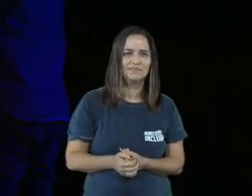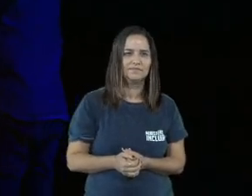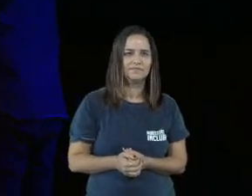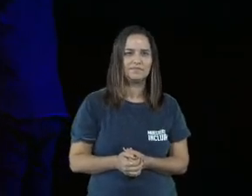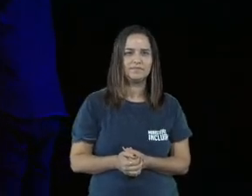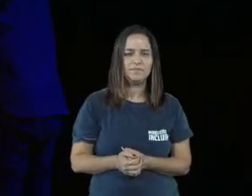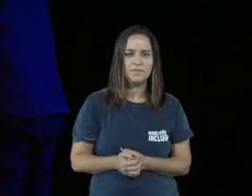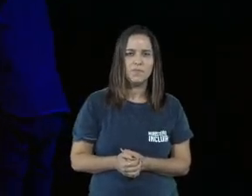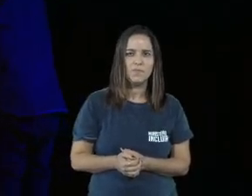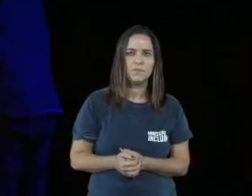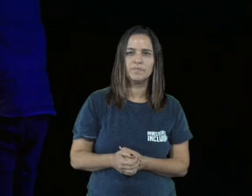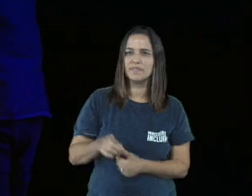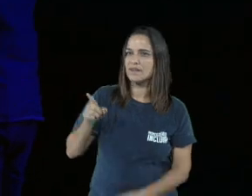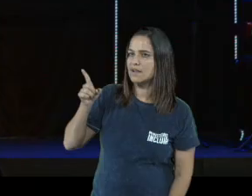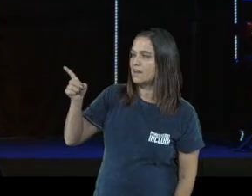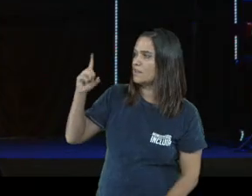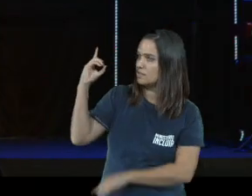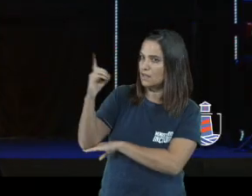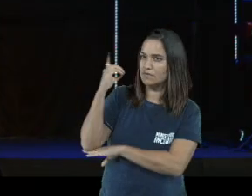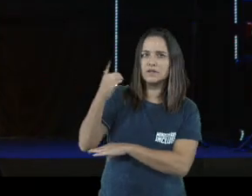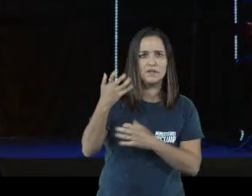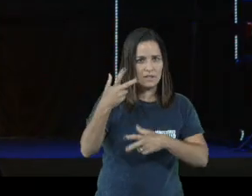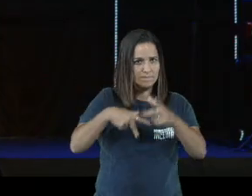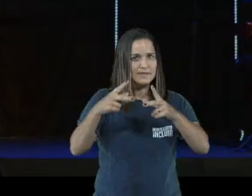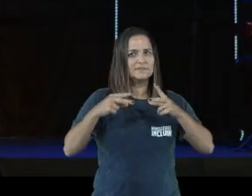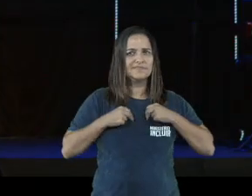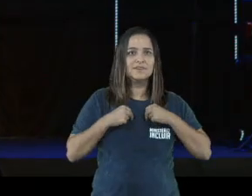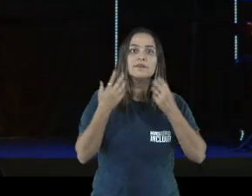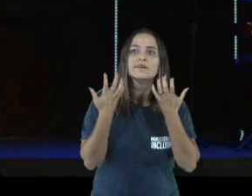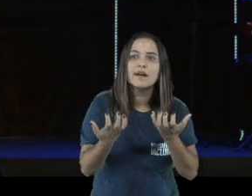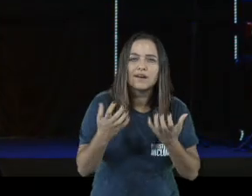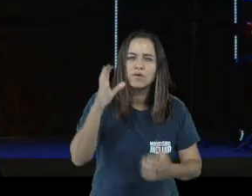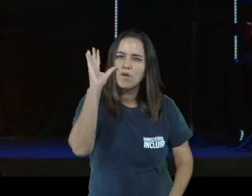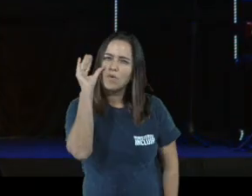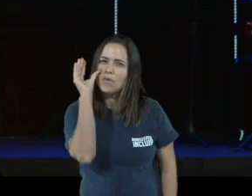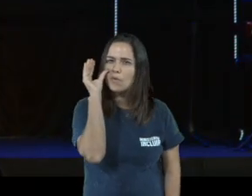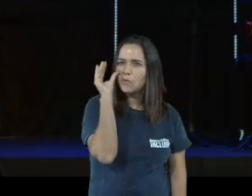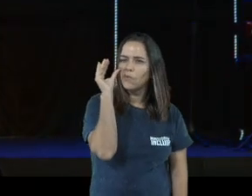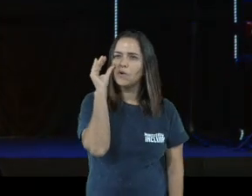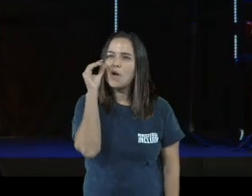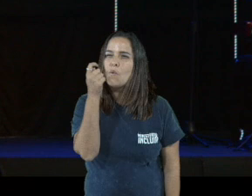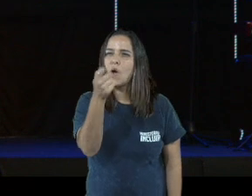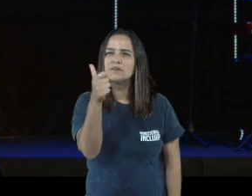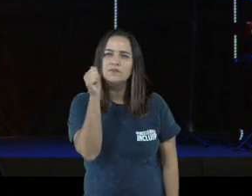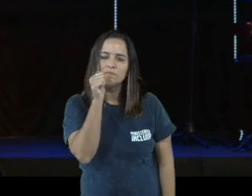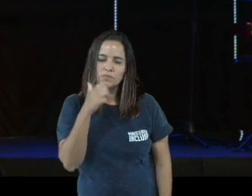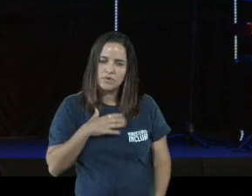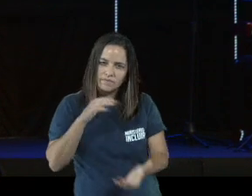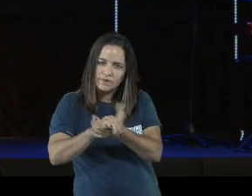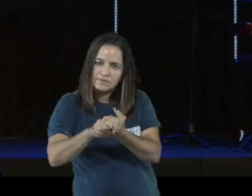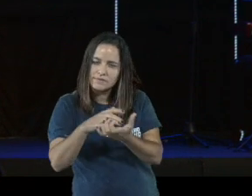ele queria ele queria recompensa a pastor mas não um tempo porque um só e recomeça querida maior recompensa não é terrena